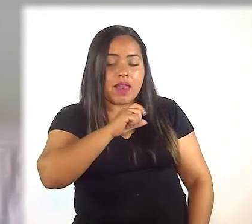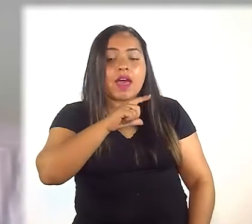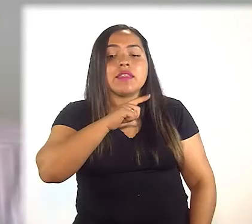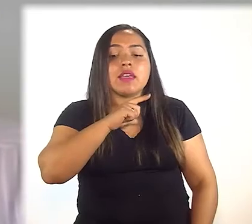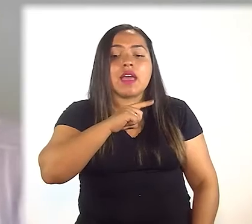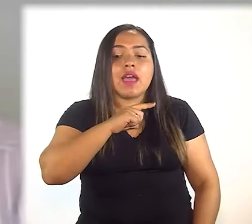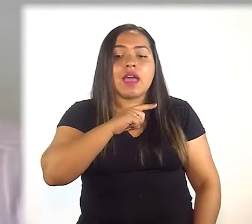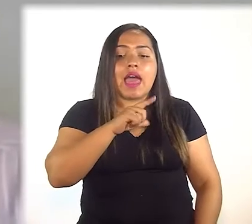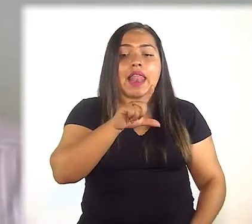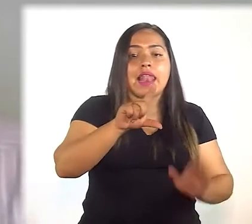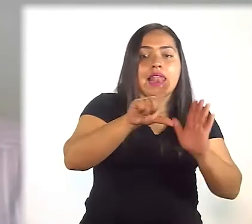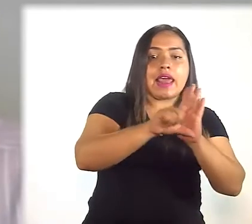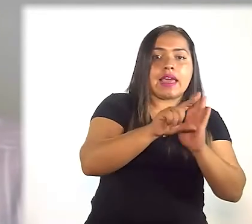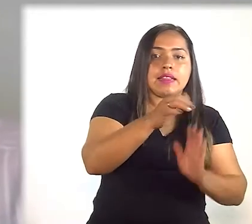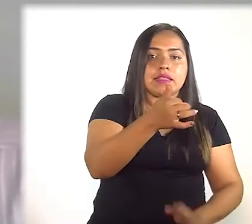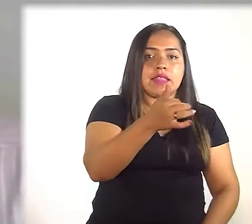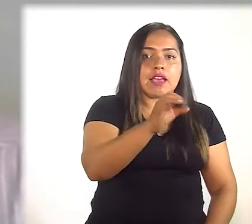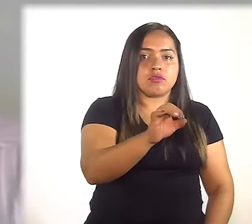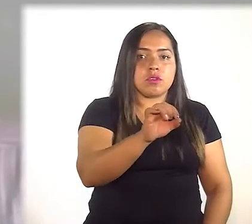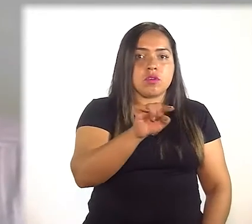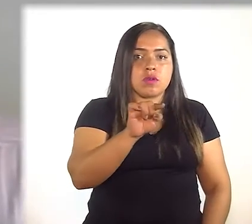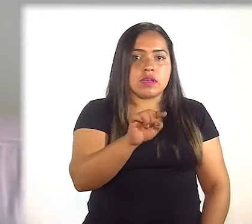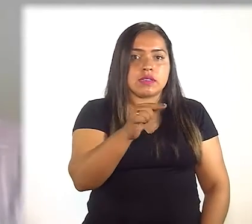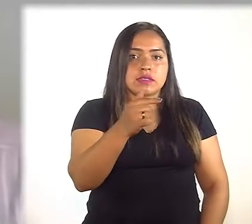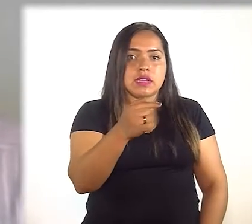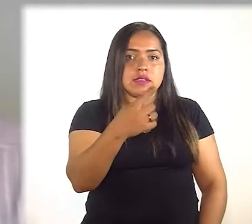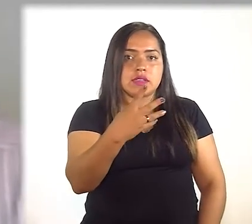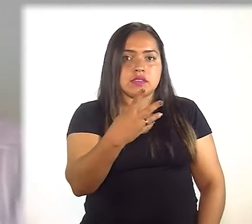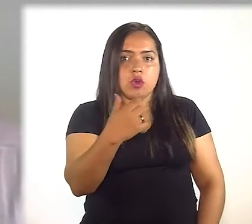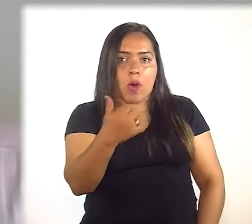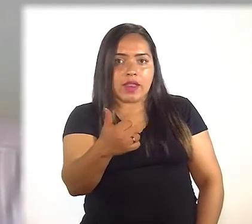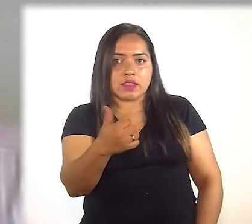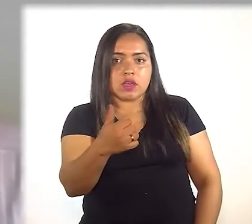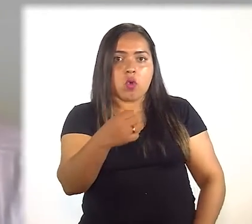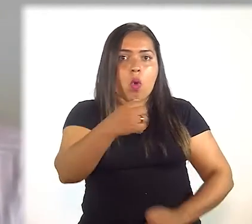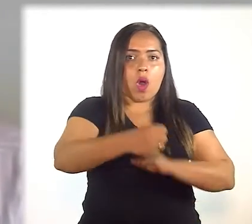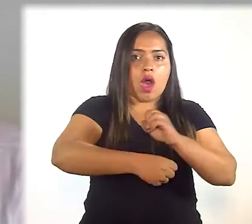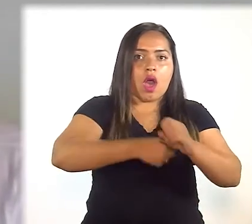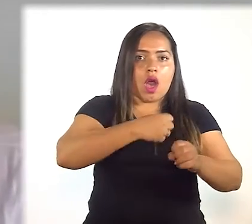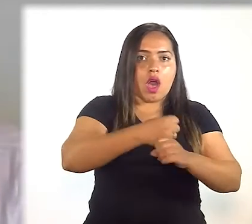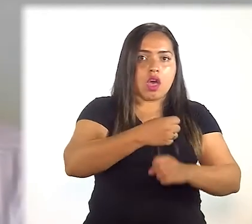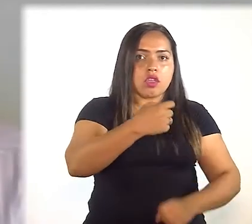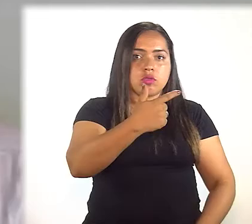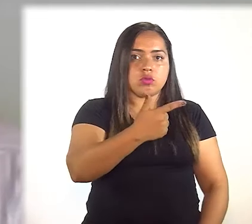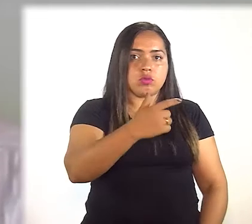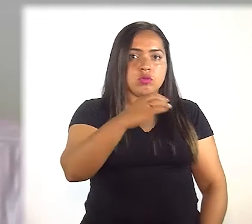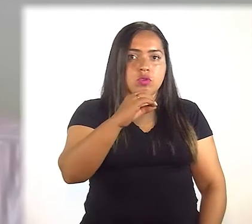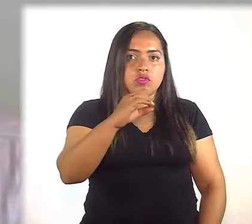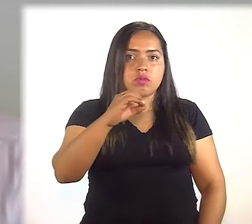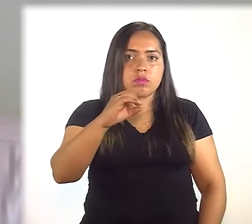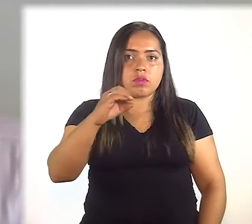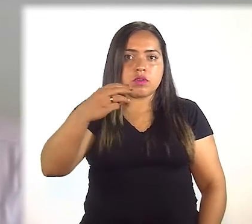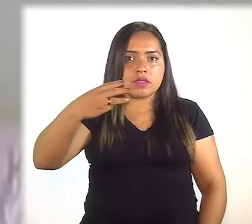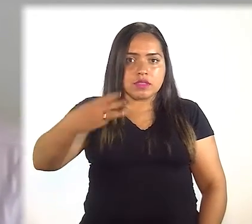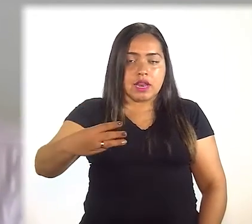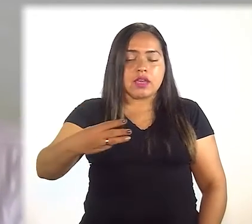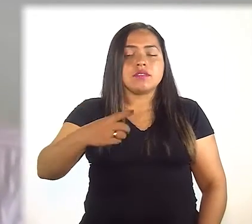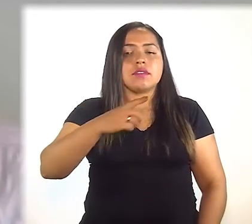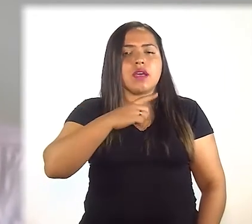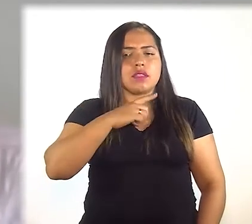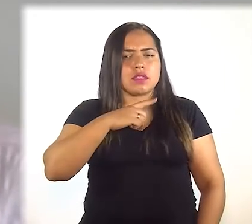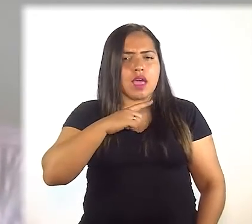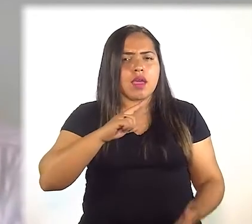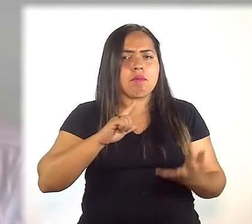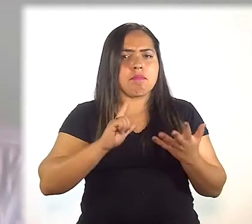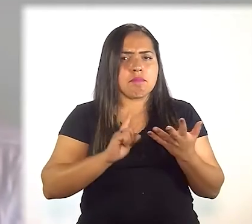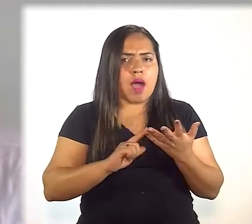um agravante, a gente tem um Estatuto de Proteção ao Idoso, né, a Lei